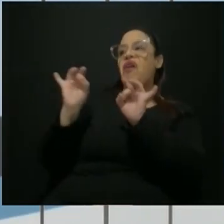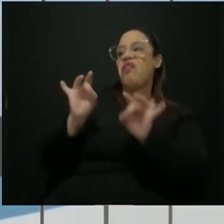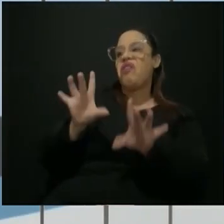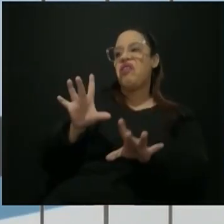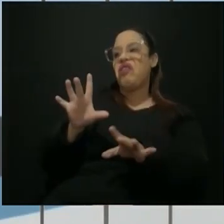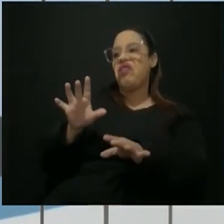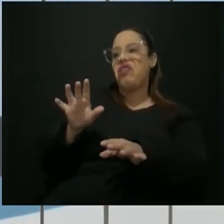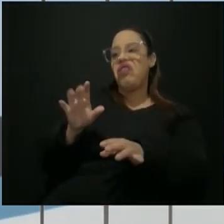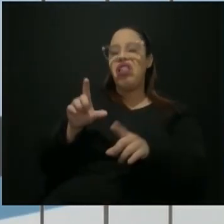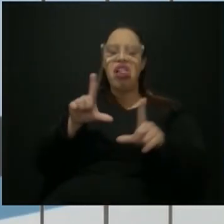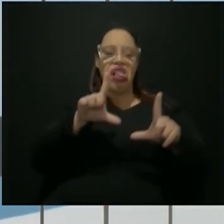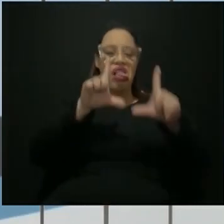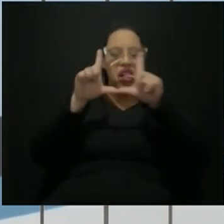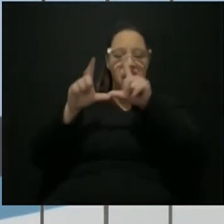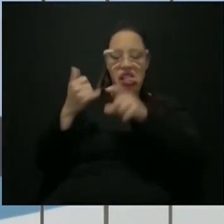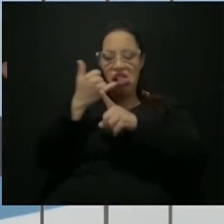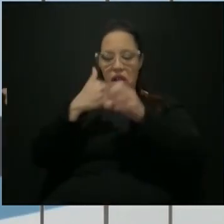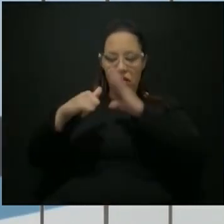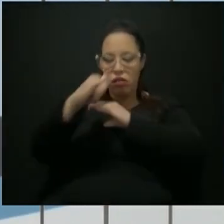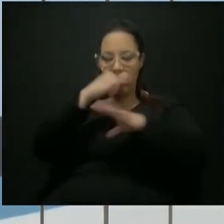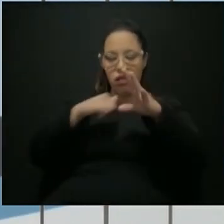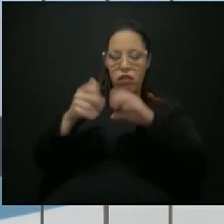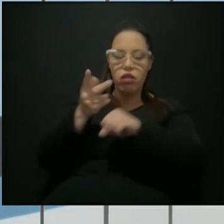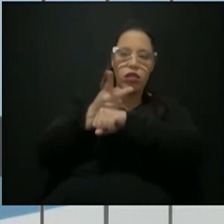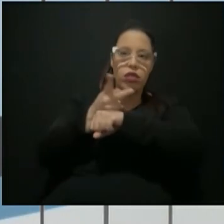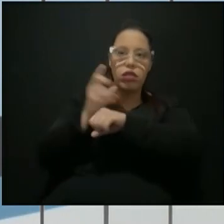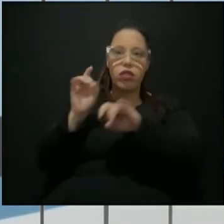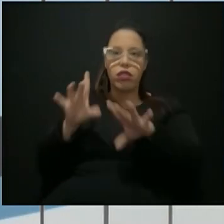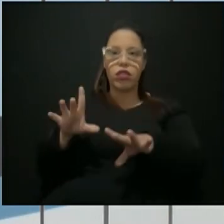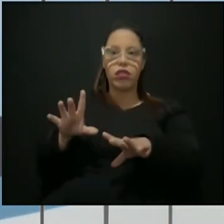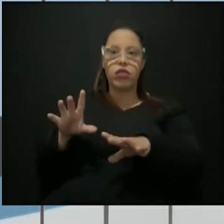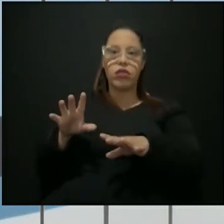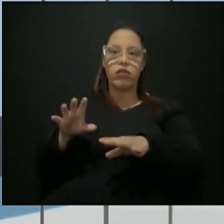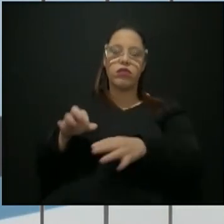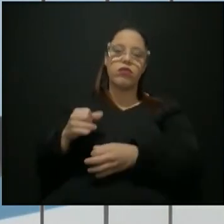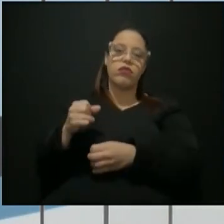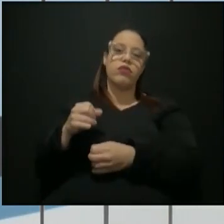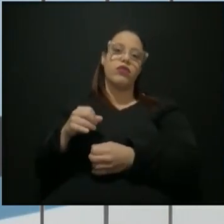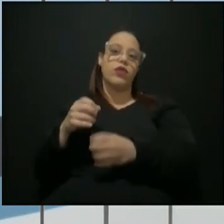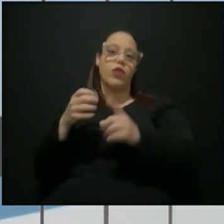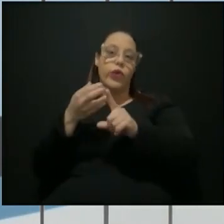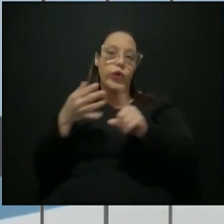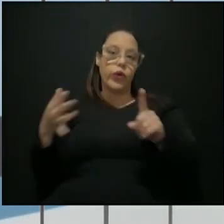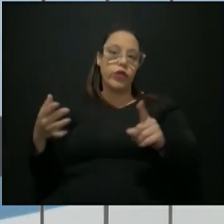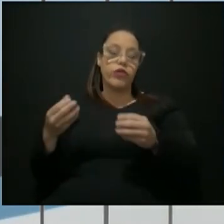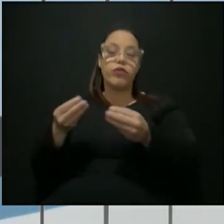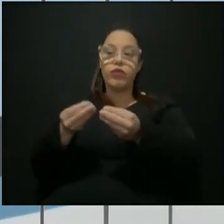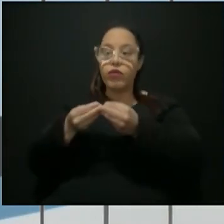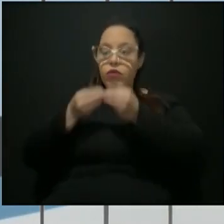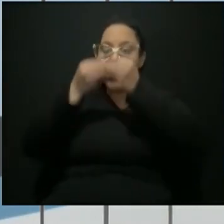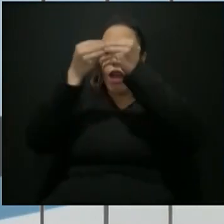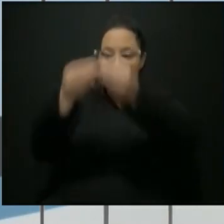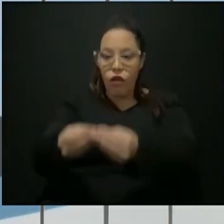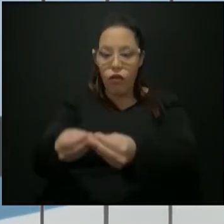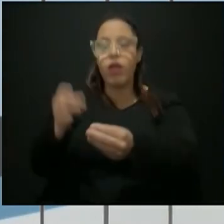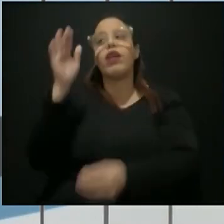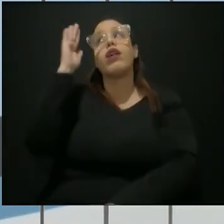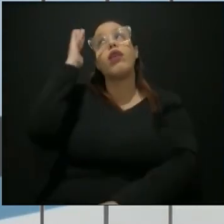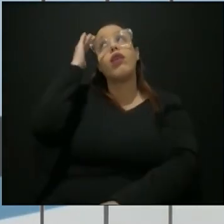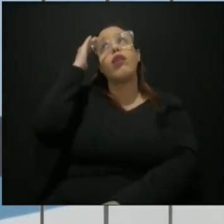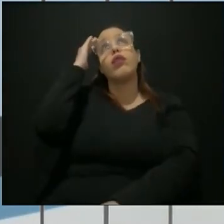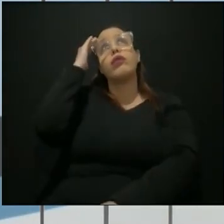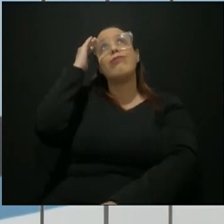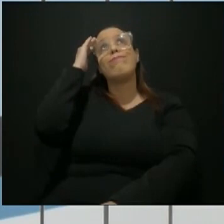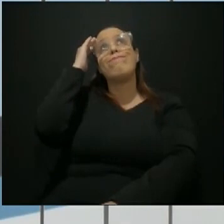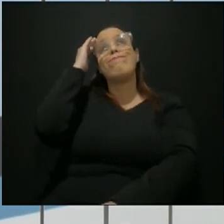o jovem hoje só quer saber do Google, do YouTube, da internet, ele busca lá, e o idoso já não tem mais aquela característica de oferecer a